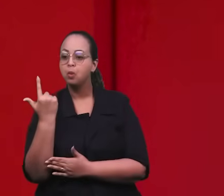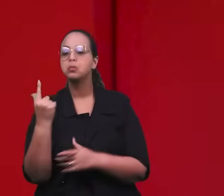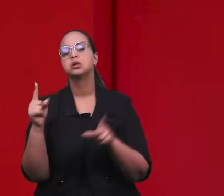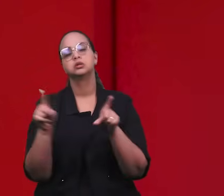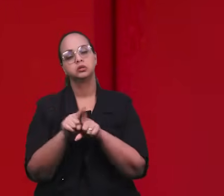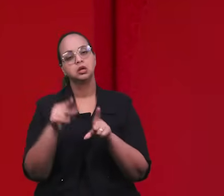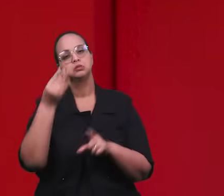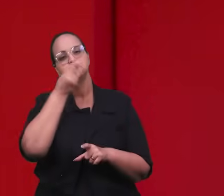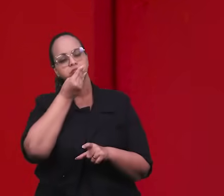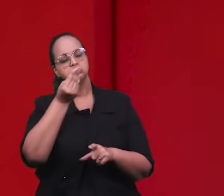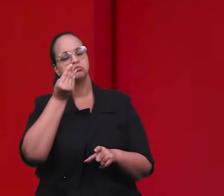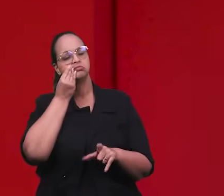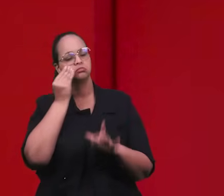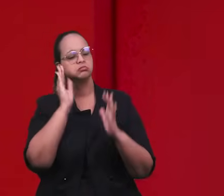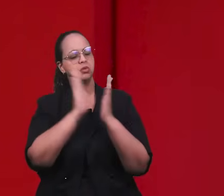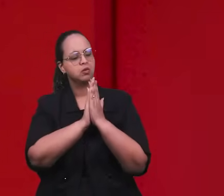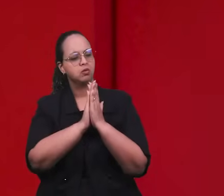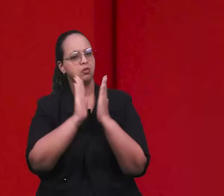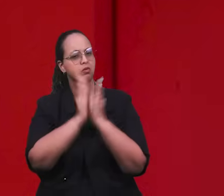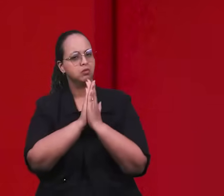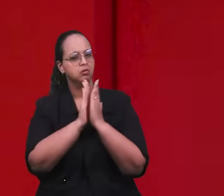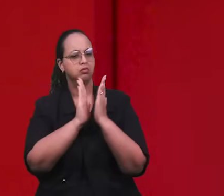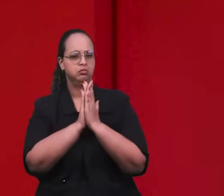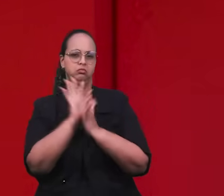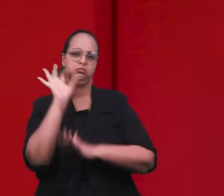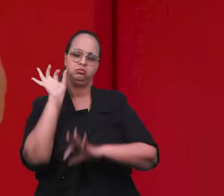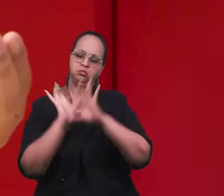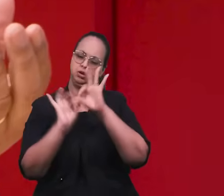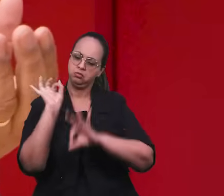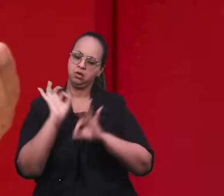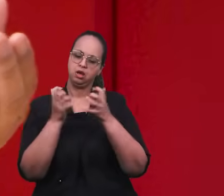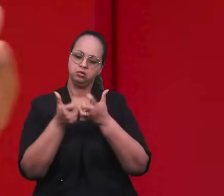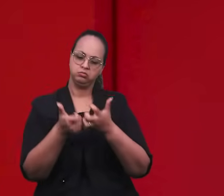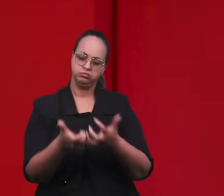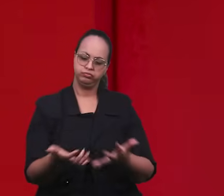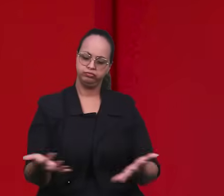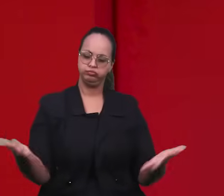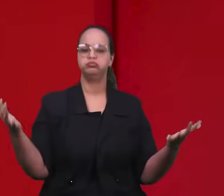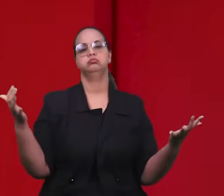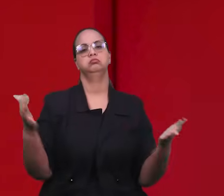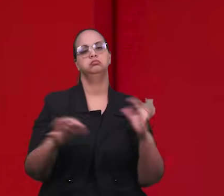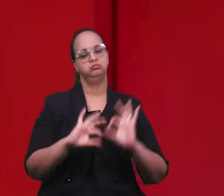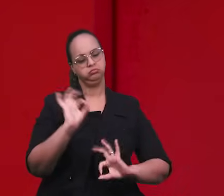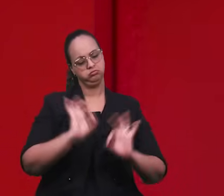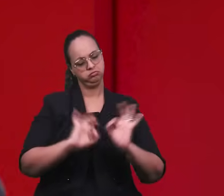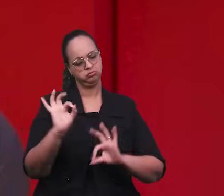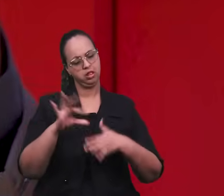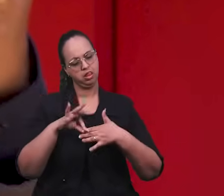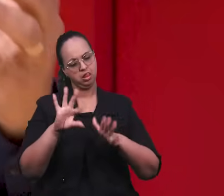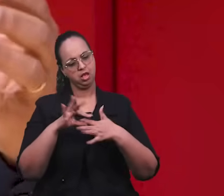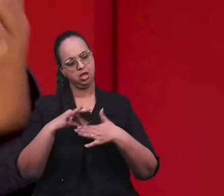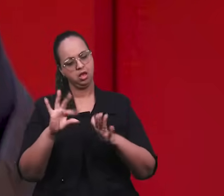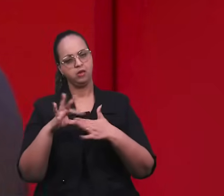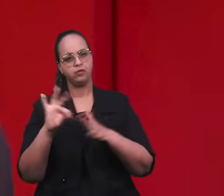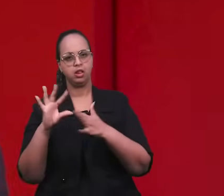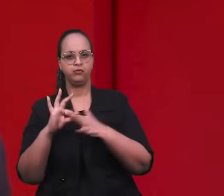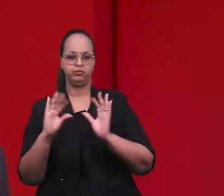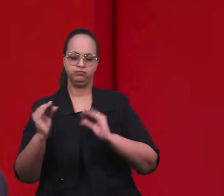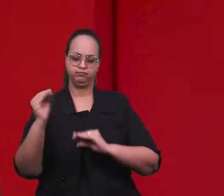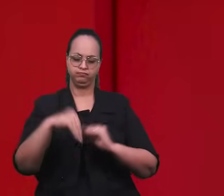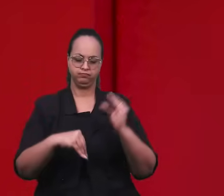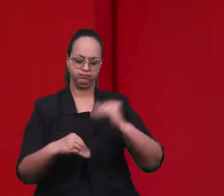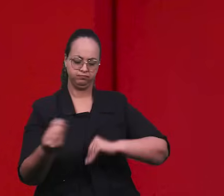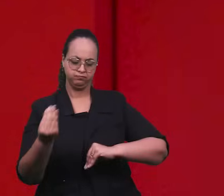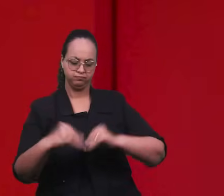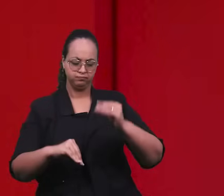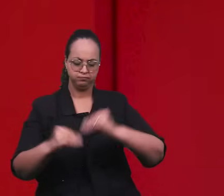consagração, há uma oração naquele momento, então há o preparo, prepara a mesa, né, todinho, leva os elementos lá para o púlpito, coloca, arruma